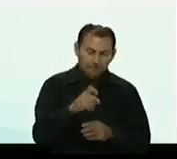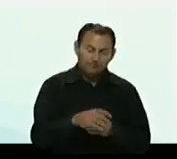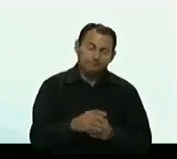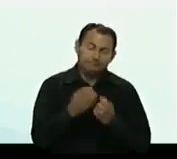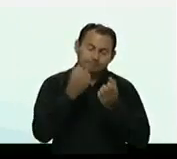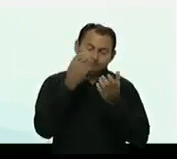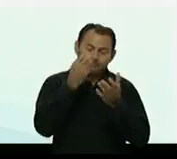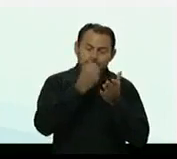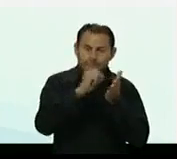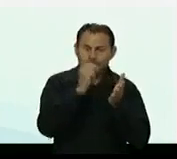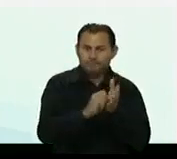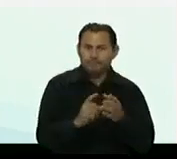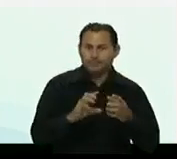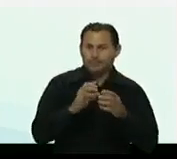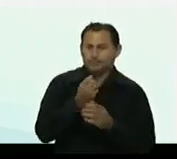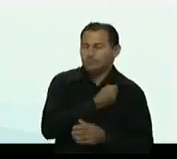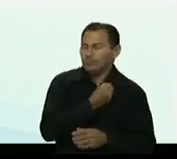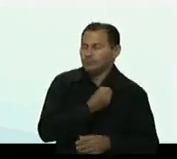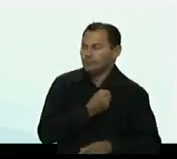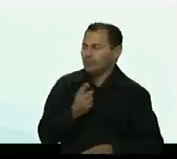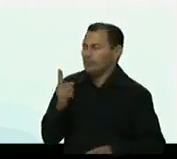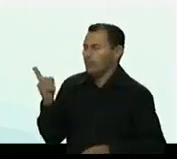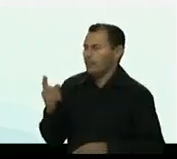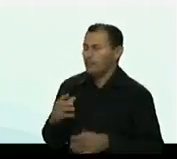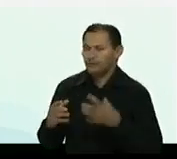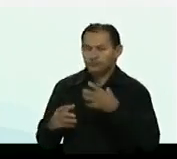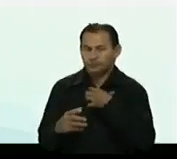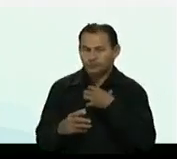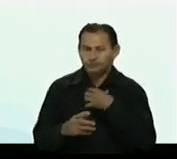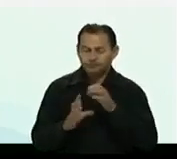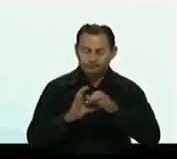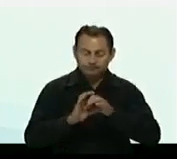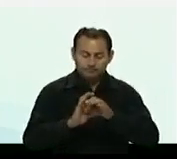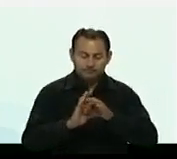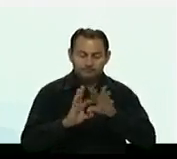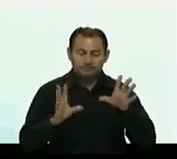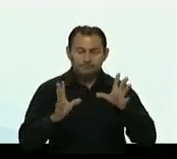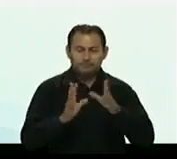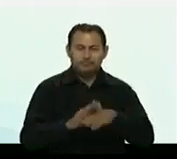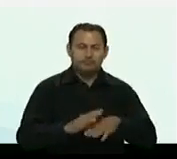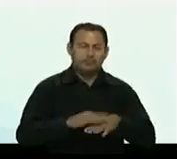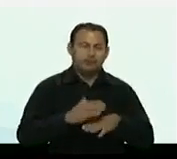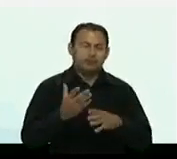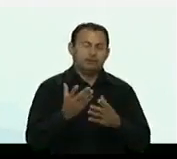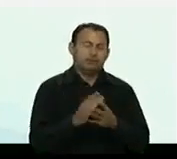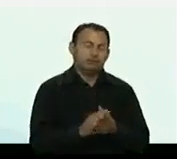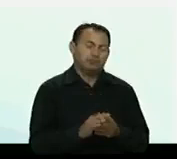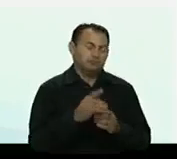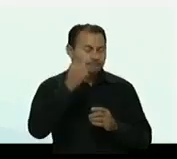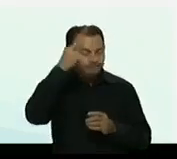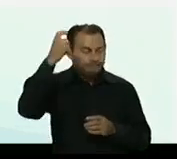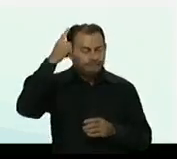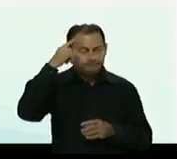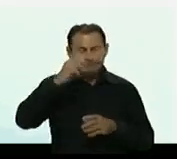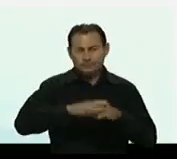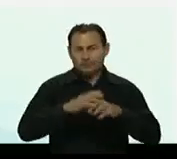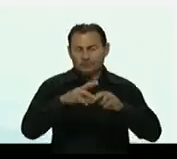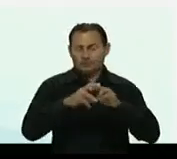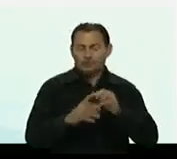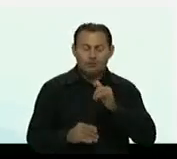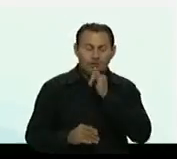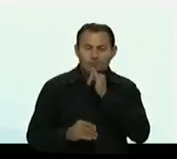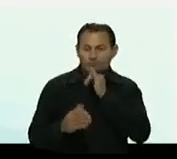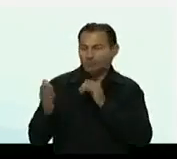reescrever esta equação de modo a deixar uma incógnita em função da outra. Então,